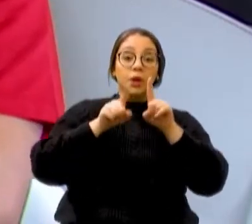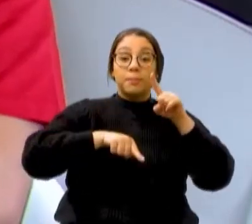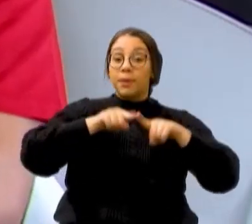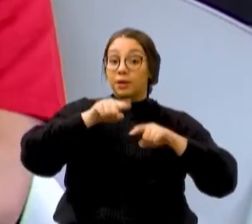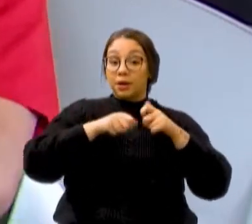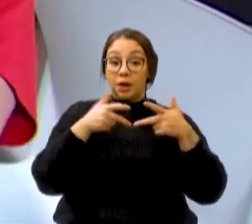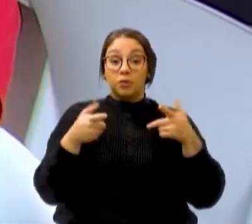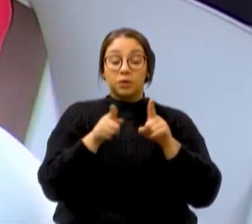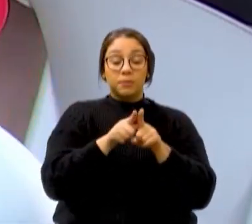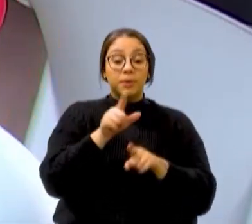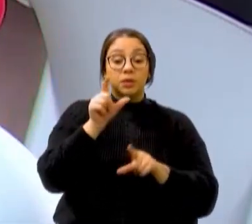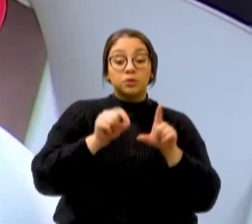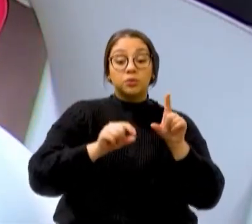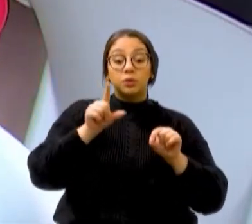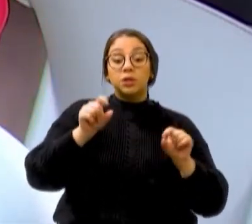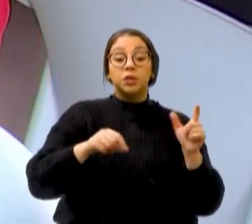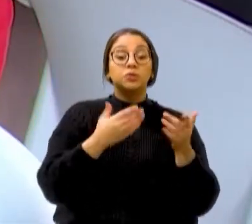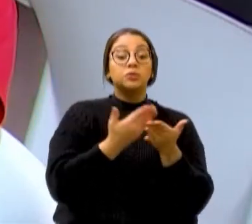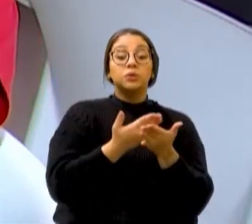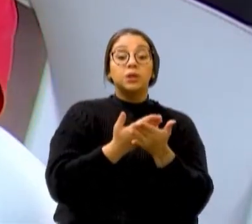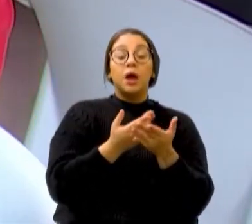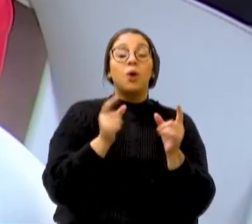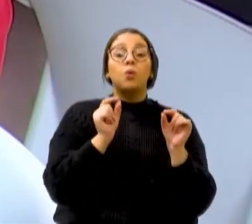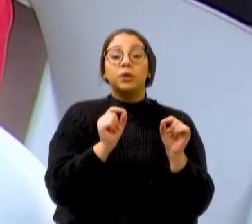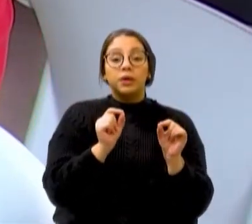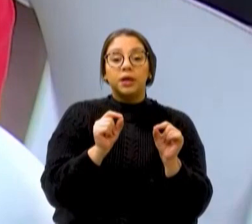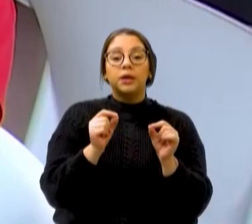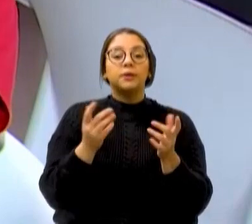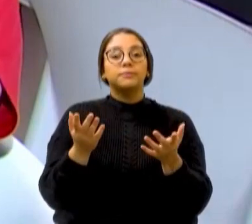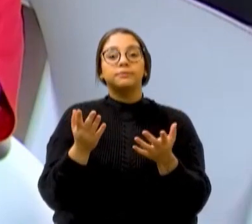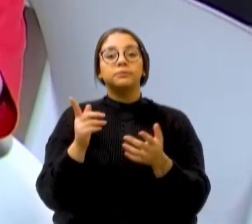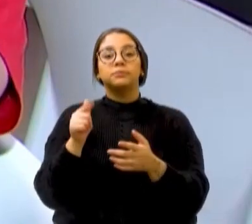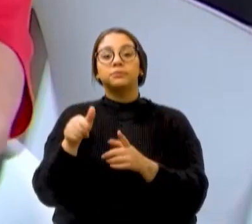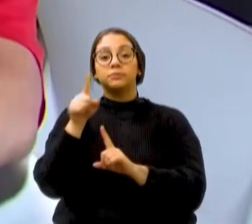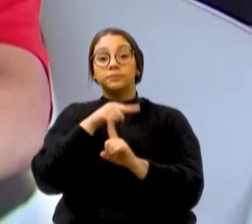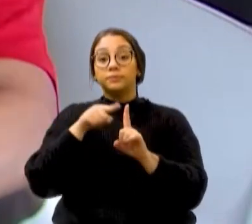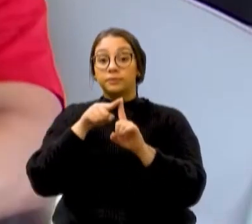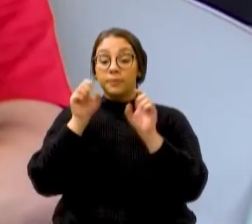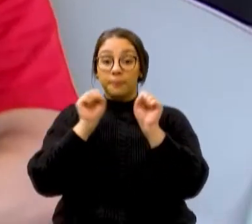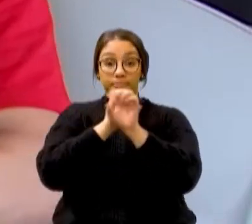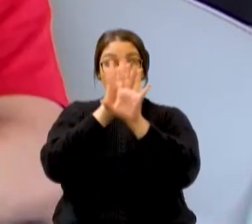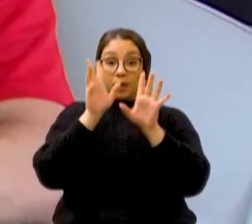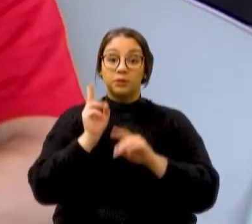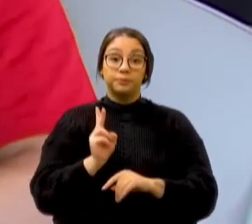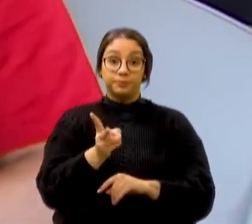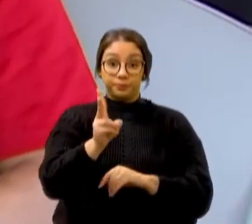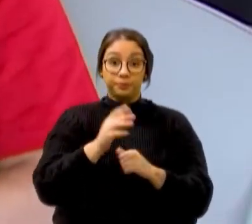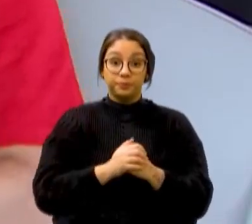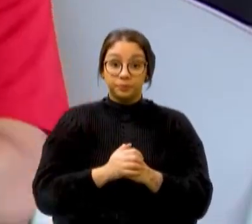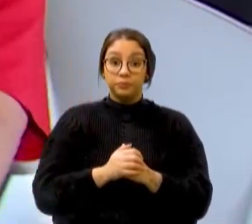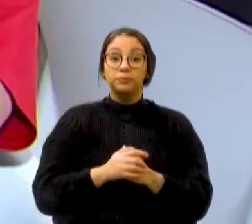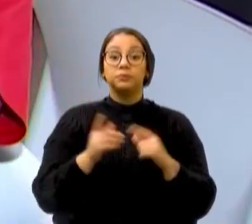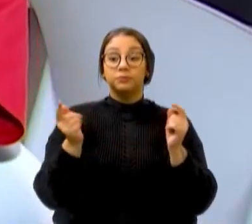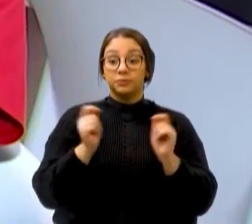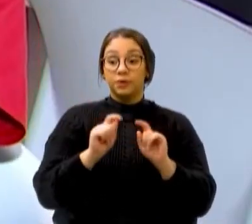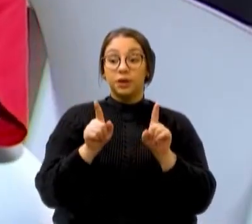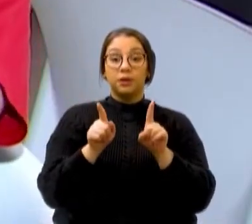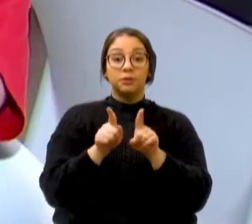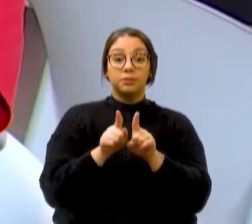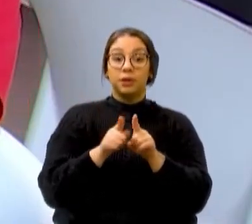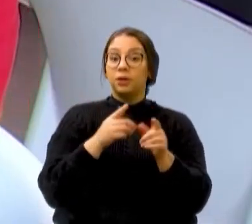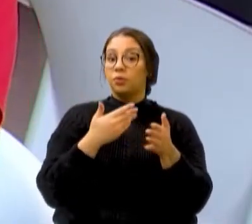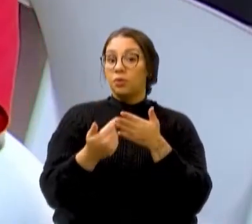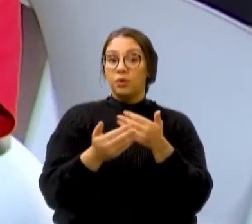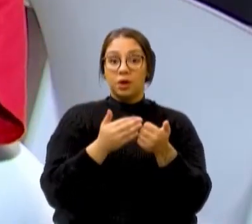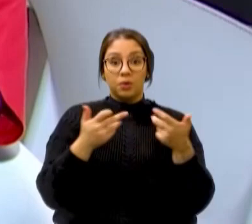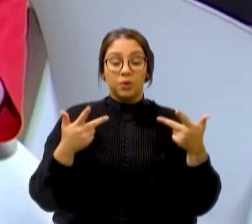o material, definir o que vai estudar, para que vai estudar, deixar a meta clara e seguir em frente. Vai